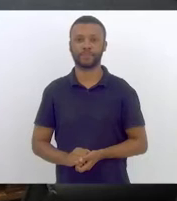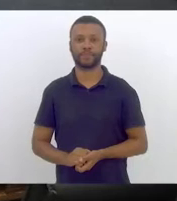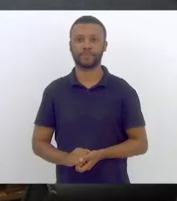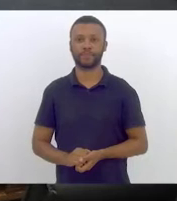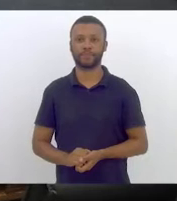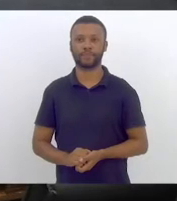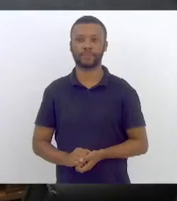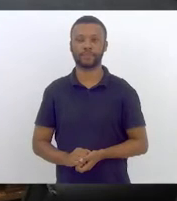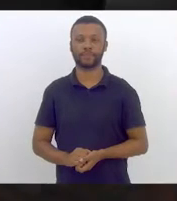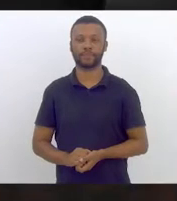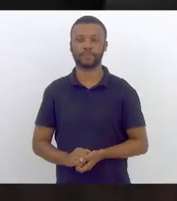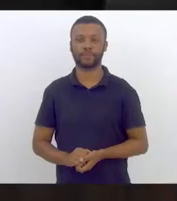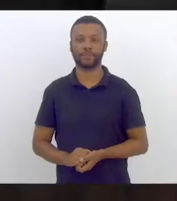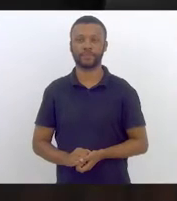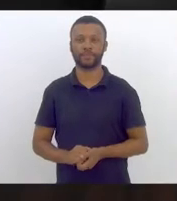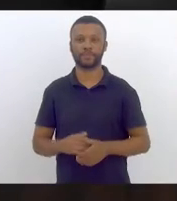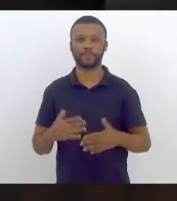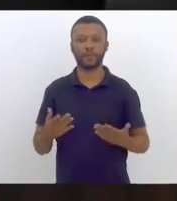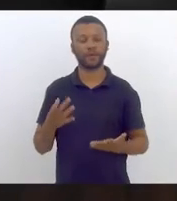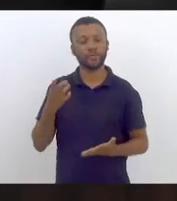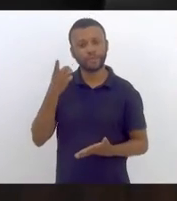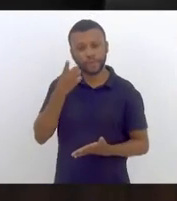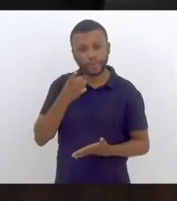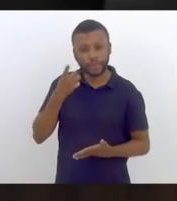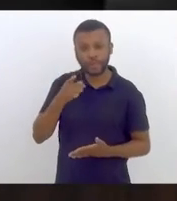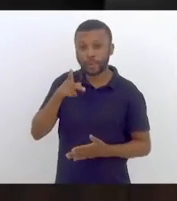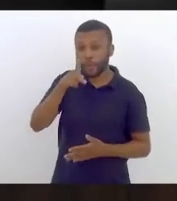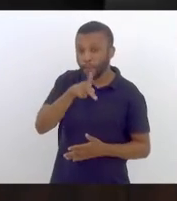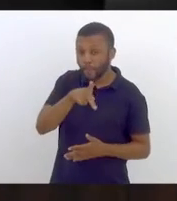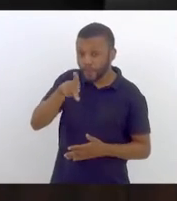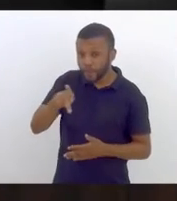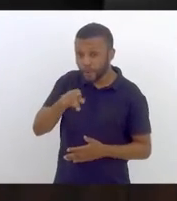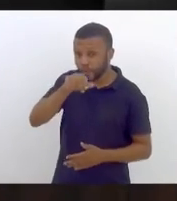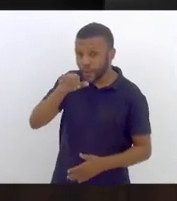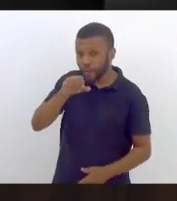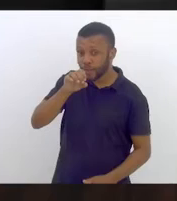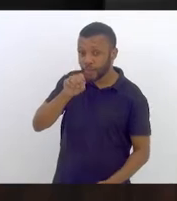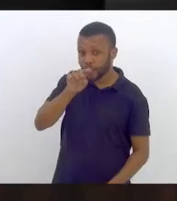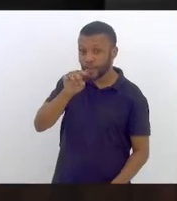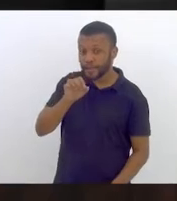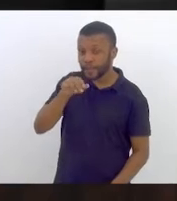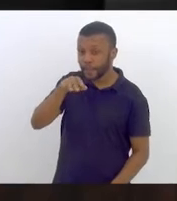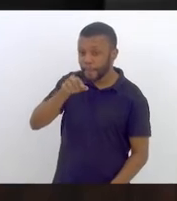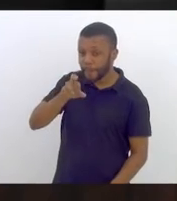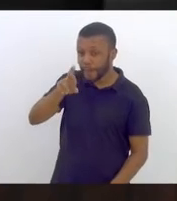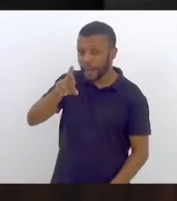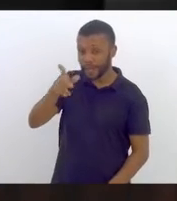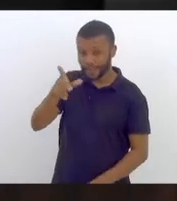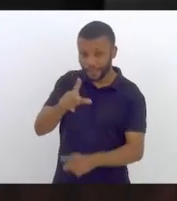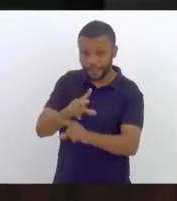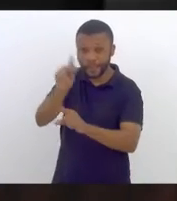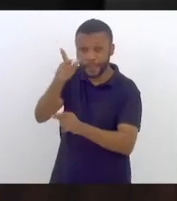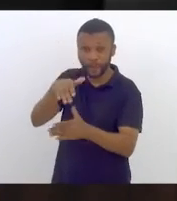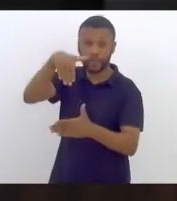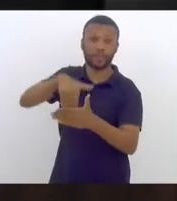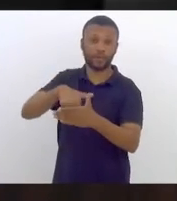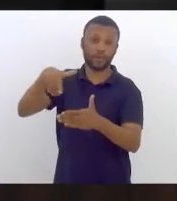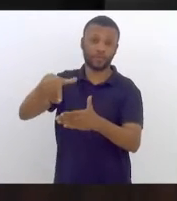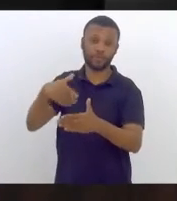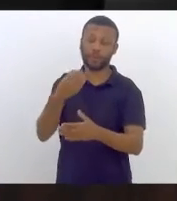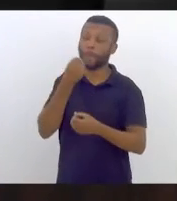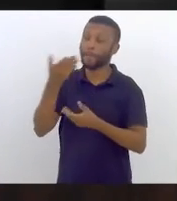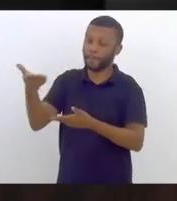e o deputado professor Josimar, eleito. Seja bem-vindo, meu irmão.